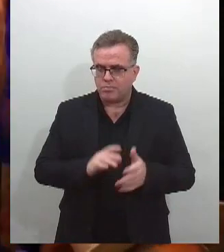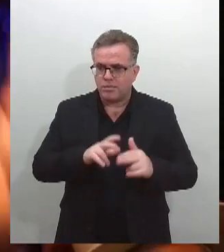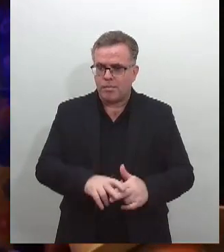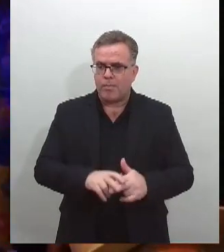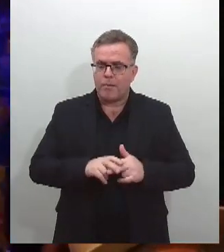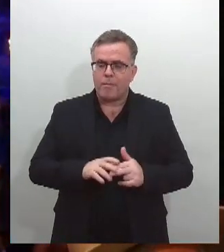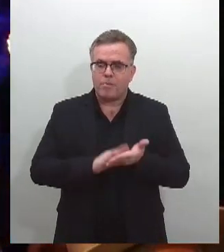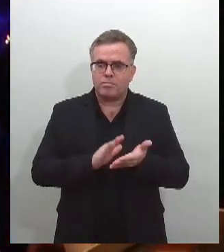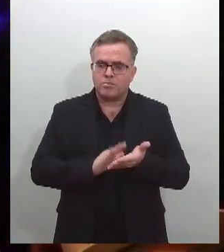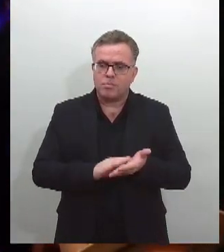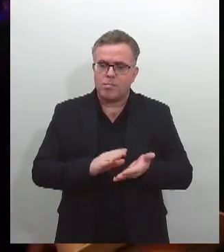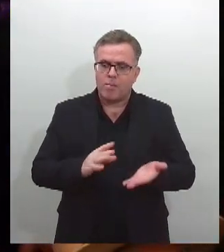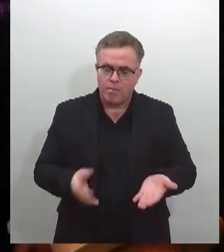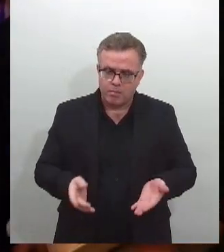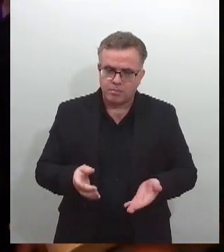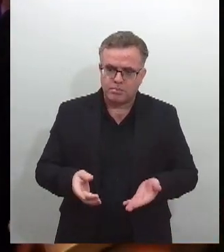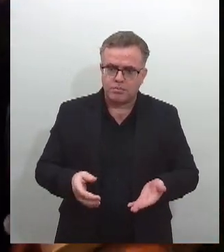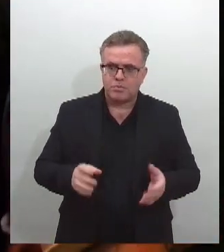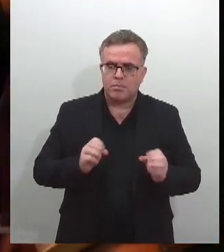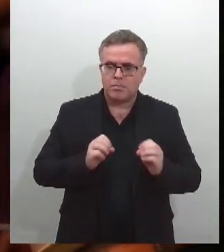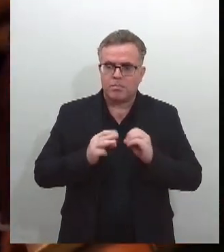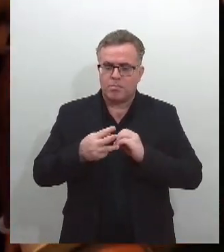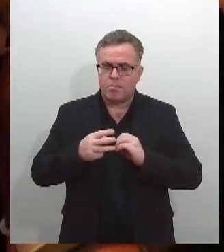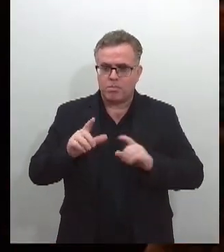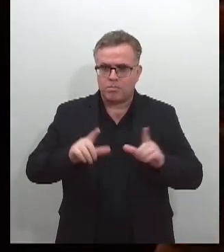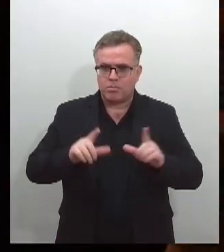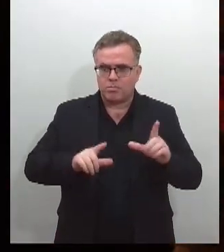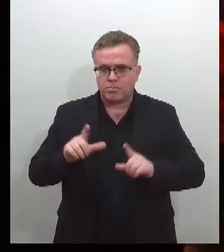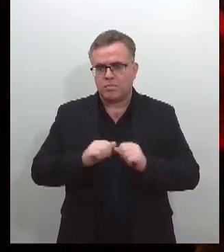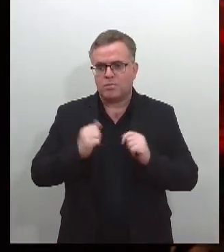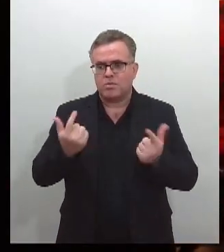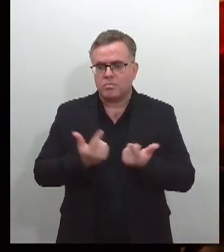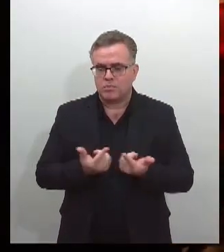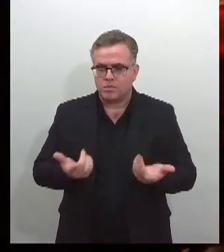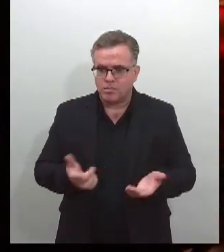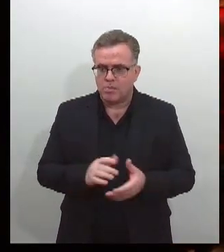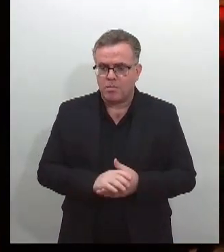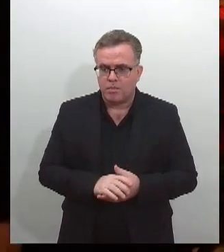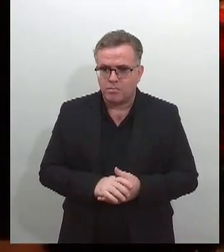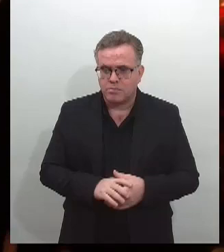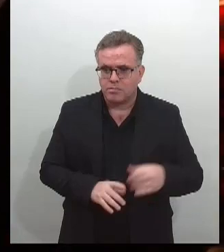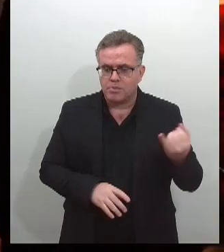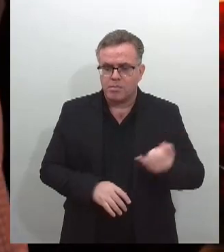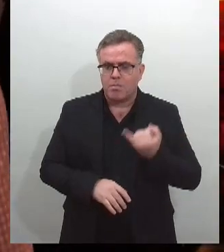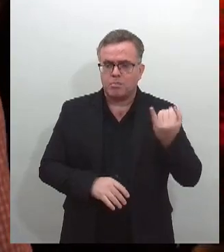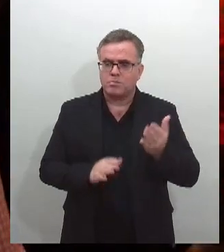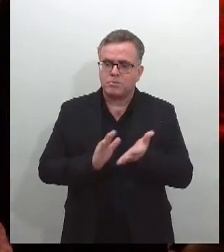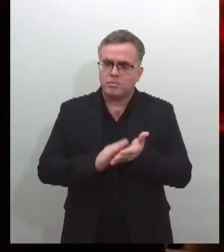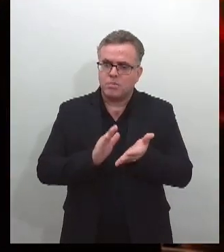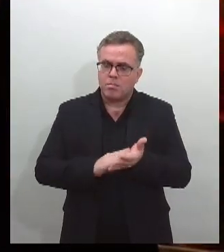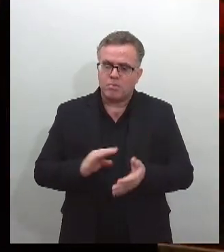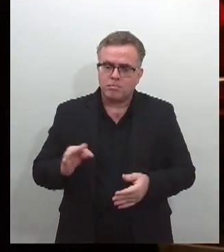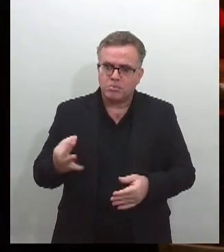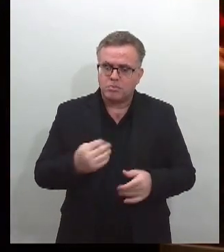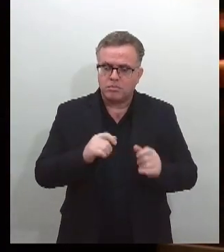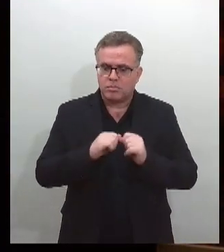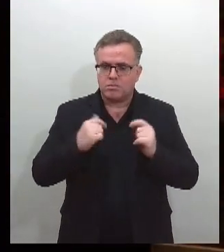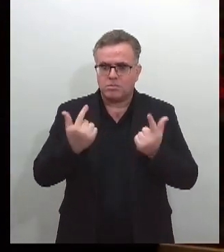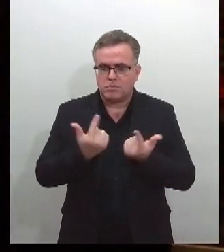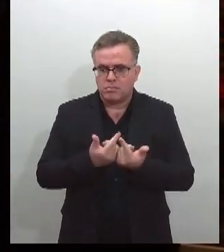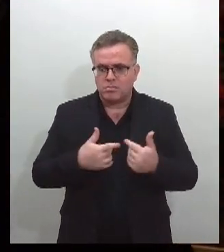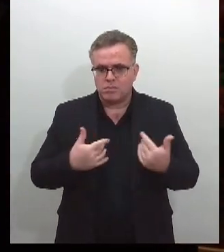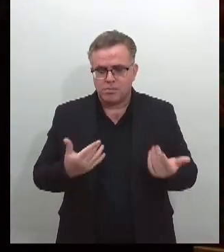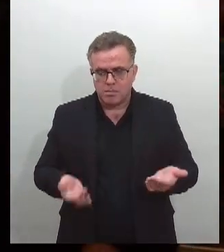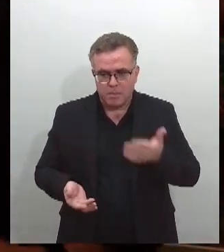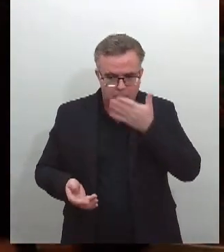Wilson, está de parabéns à TV Alese e à Assembleia Legislativa como um todo. Importantíssimo, a gente parabeniza todos que fazem a Assembleia, a TV. Agradecemos aí